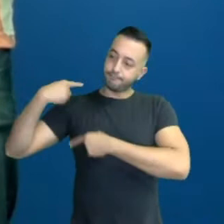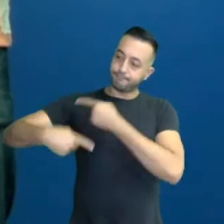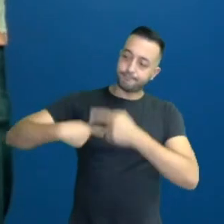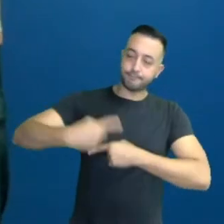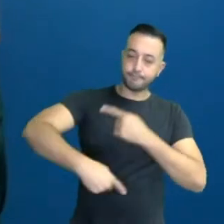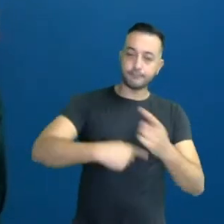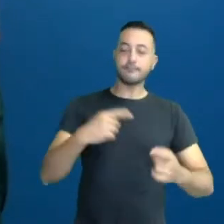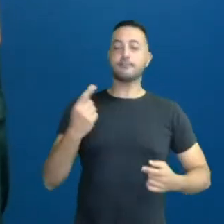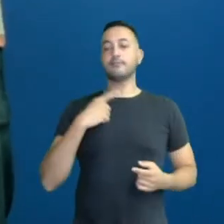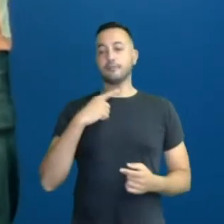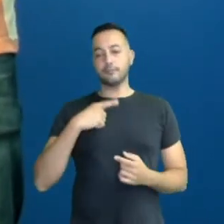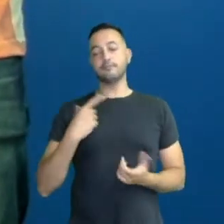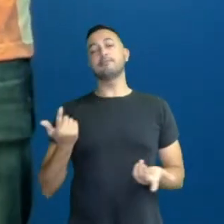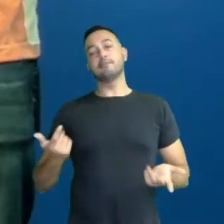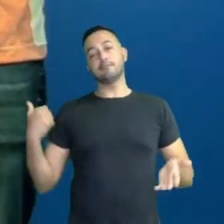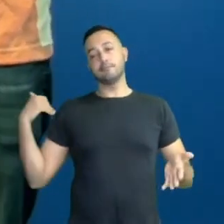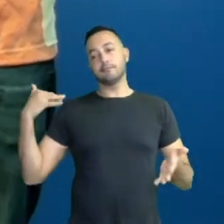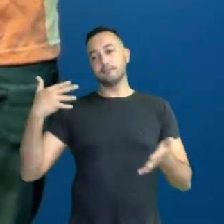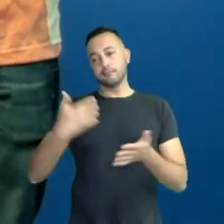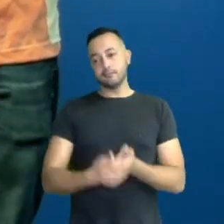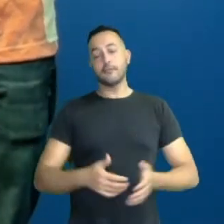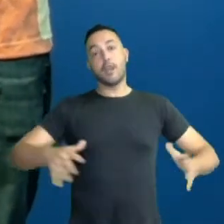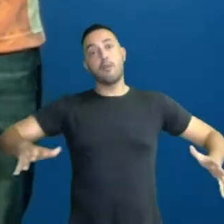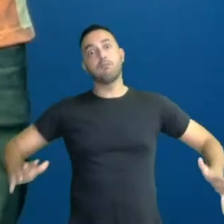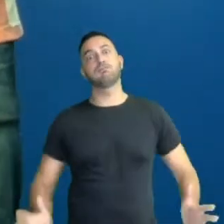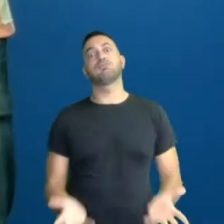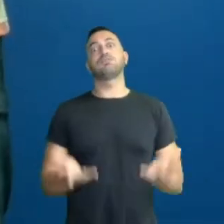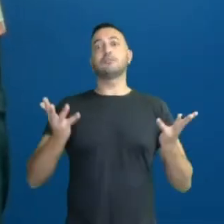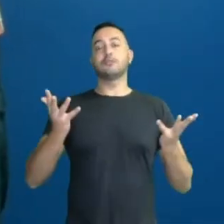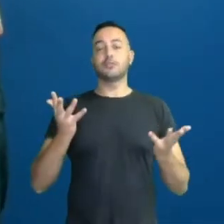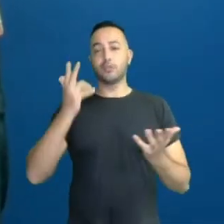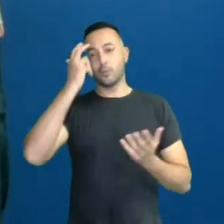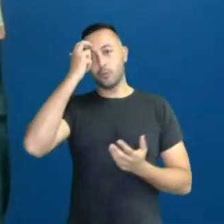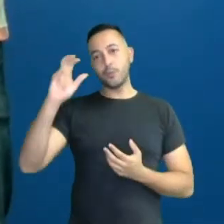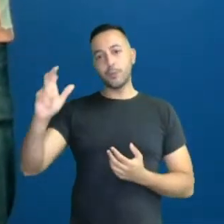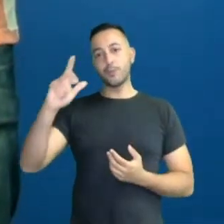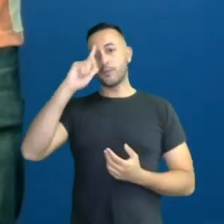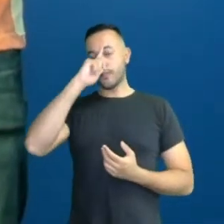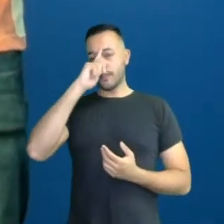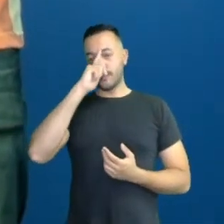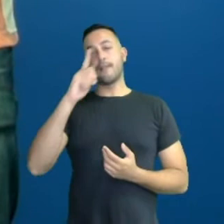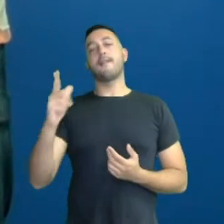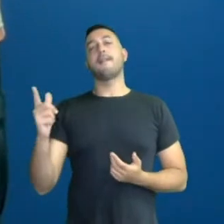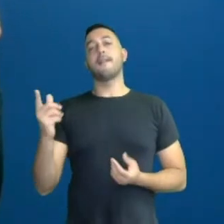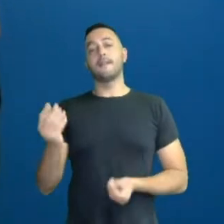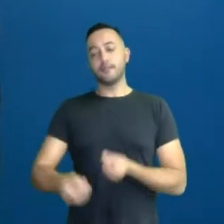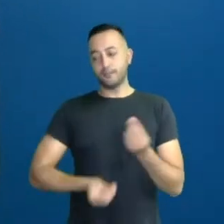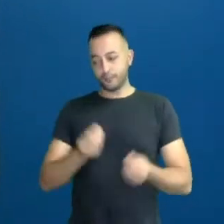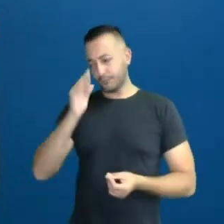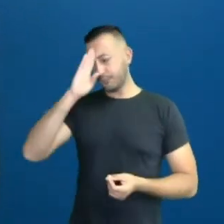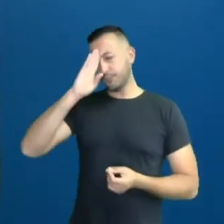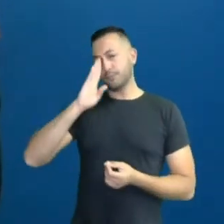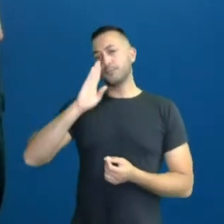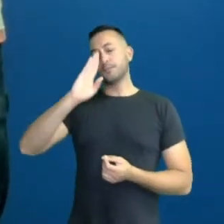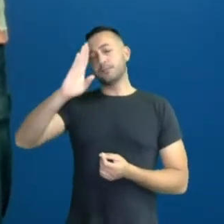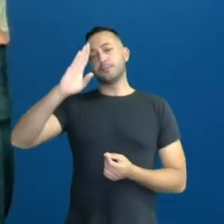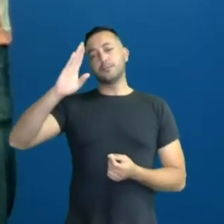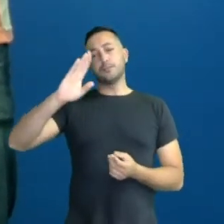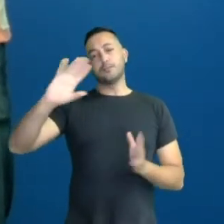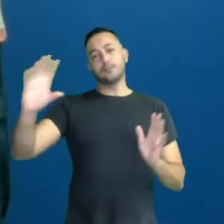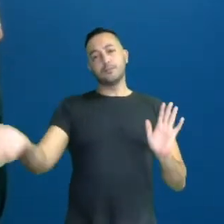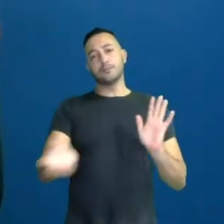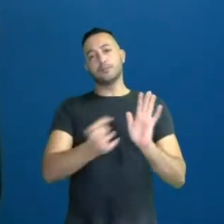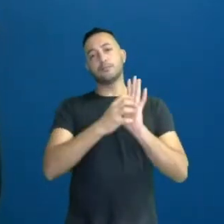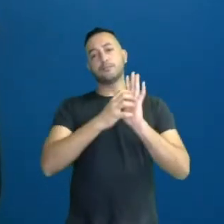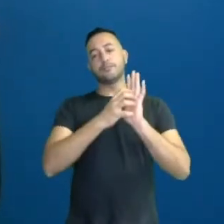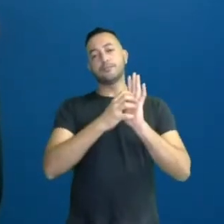período clássico, durante justamente o apogeu da cultura grega, tendo como um principal